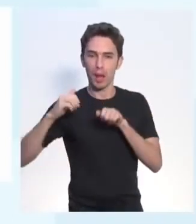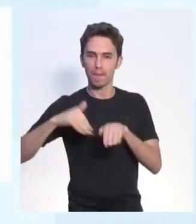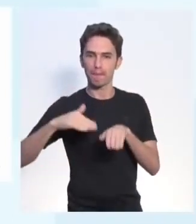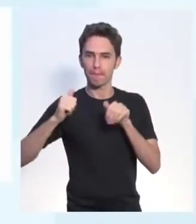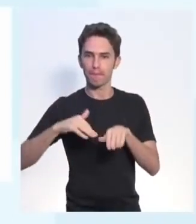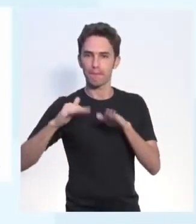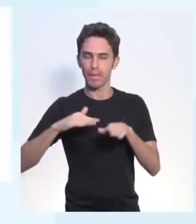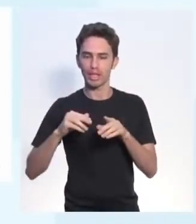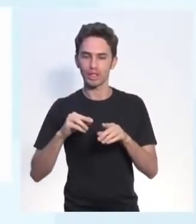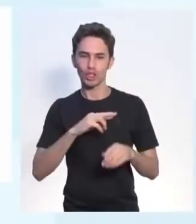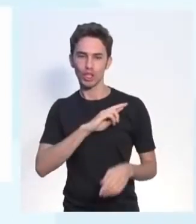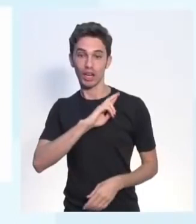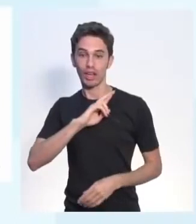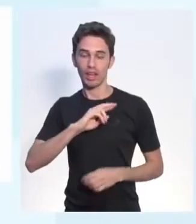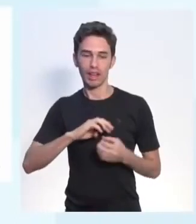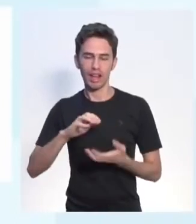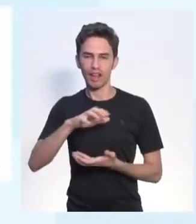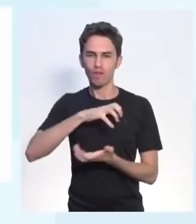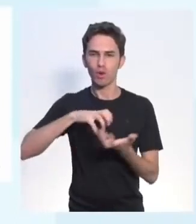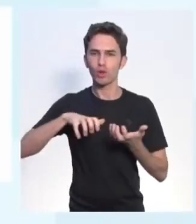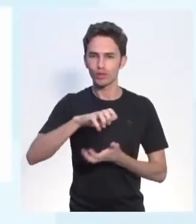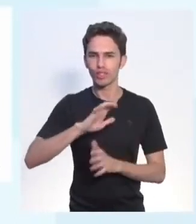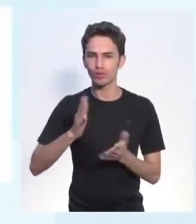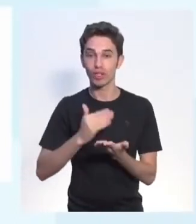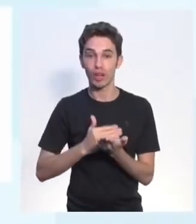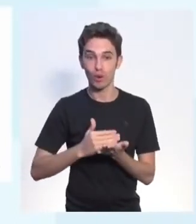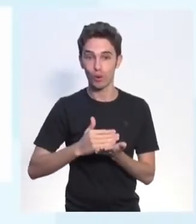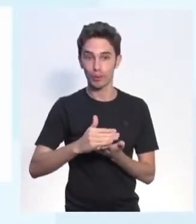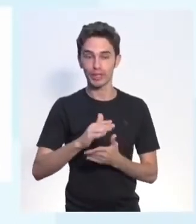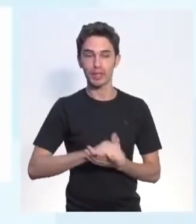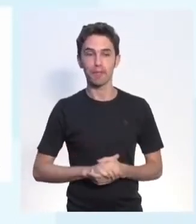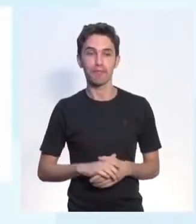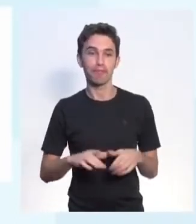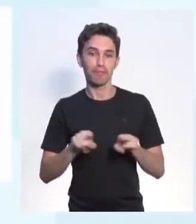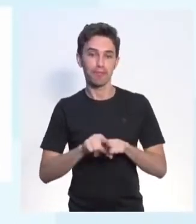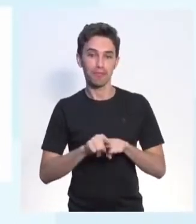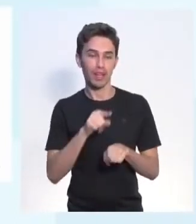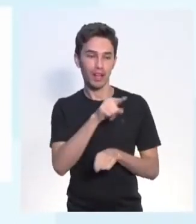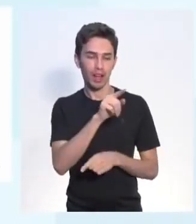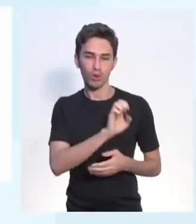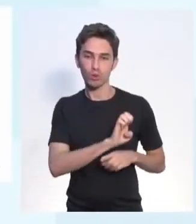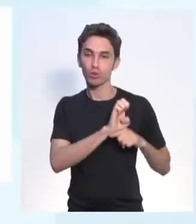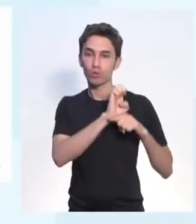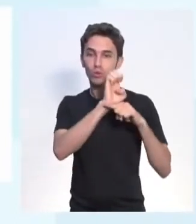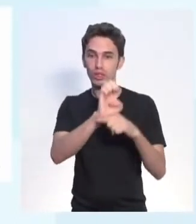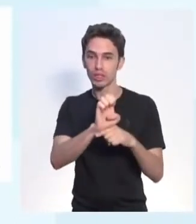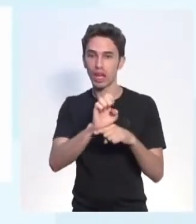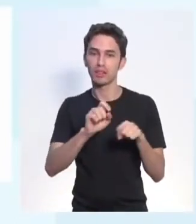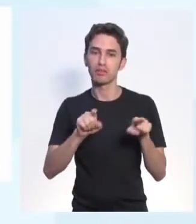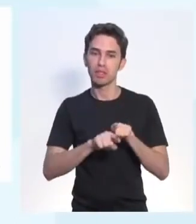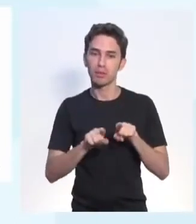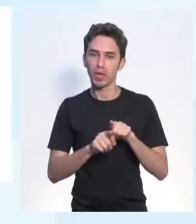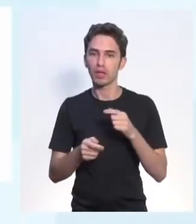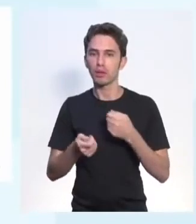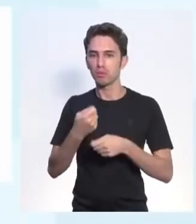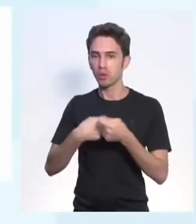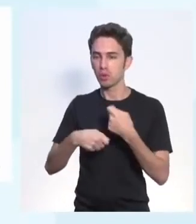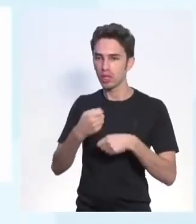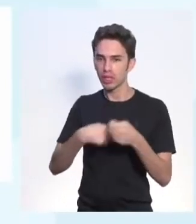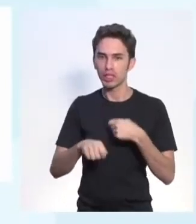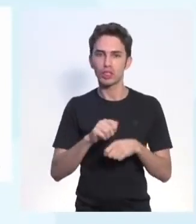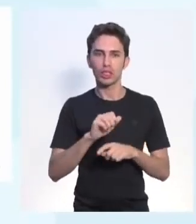modelo social, político e econômico, o Estado intervém na economia,